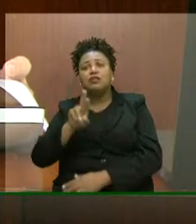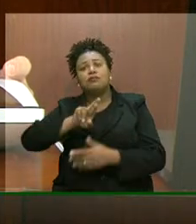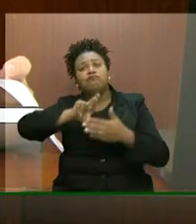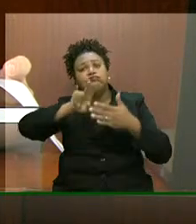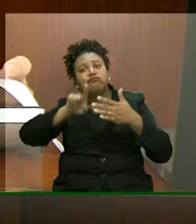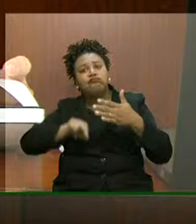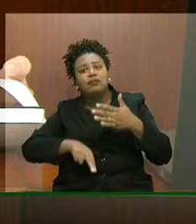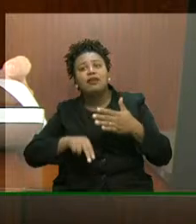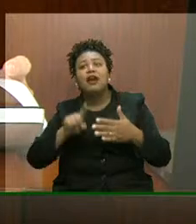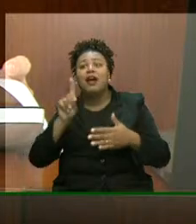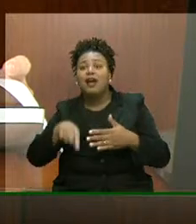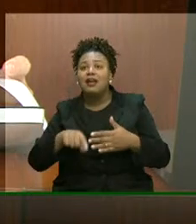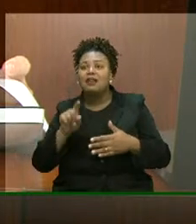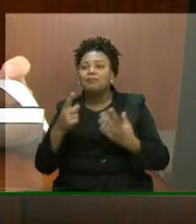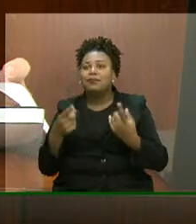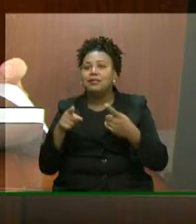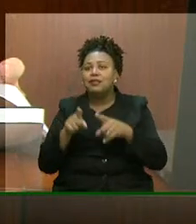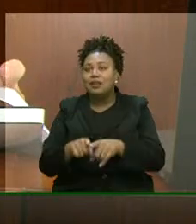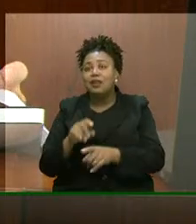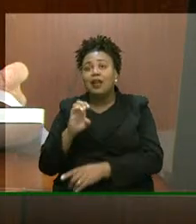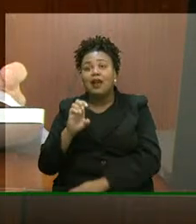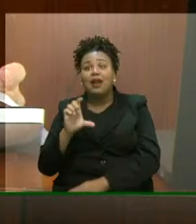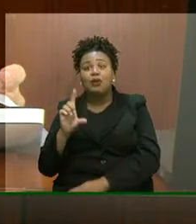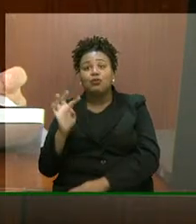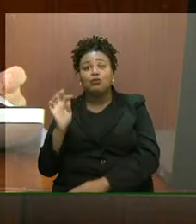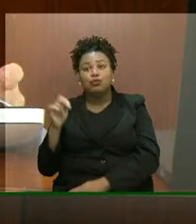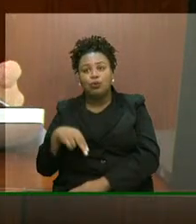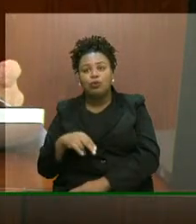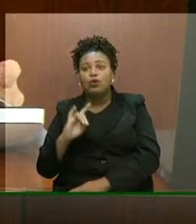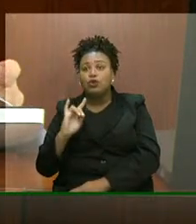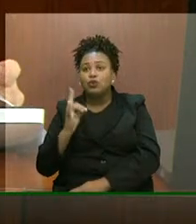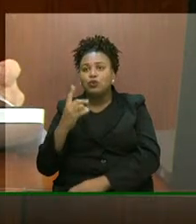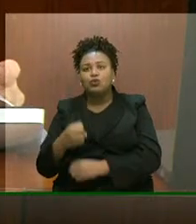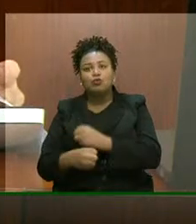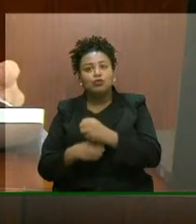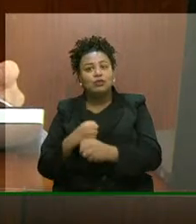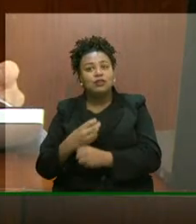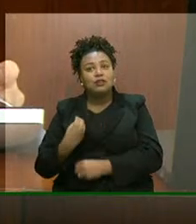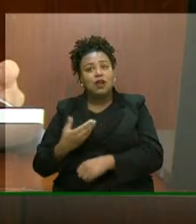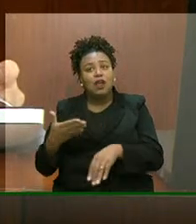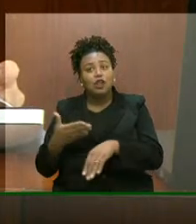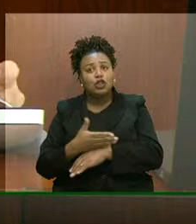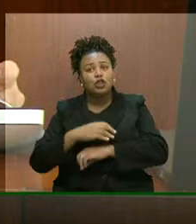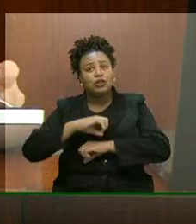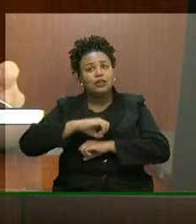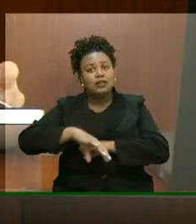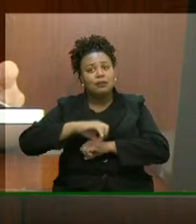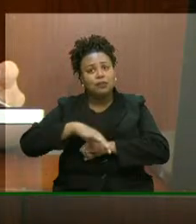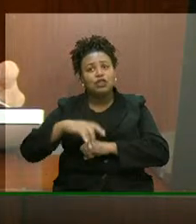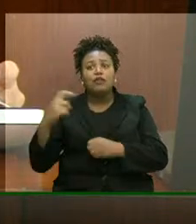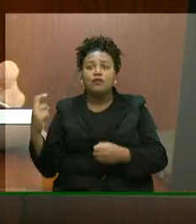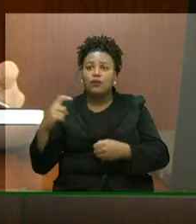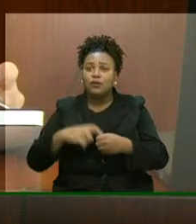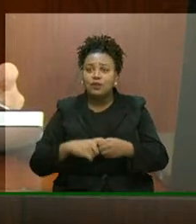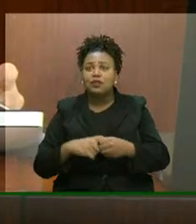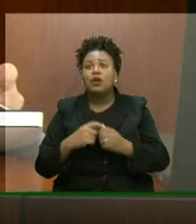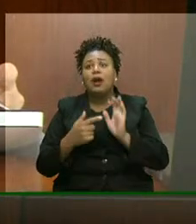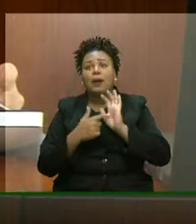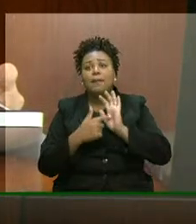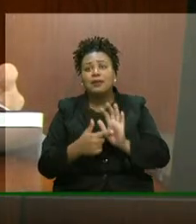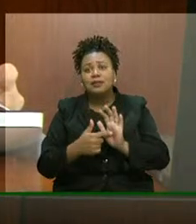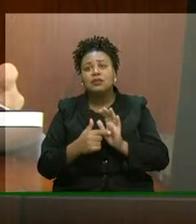Amigo e Castelhana, esta composta em parceria com Elton Saldanha. Nos últimos anos de sua vida, ingressou na imprensa, retornando-se no ano de 2002, apresentador do